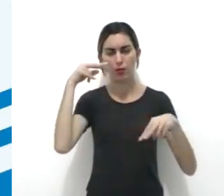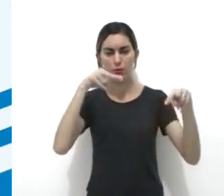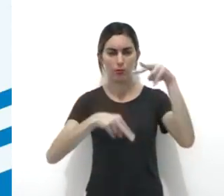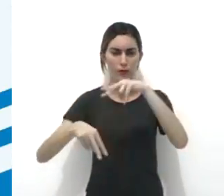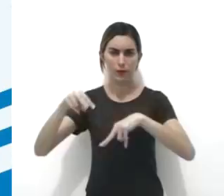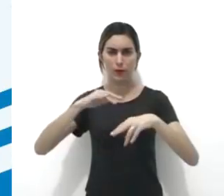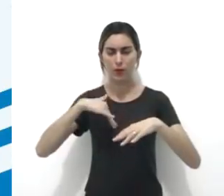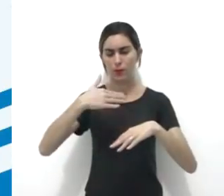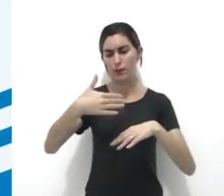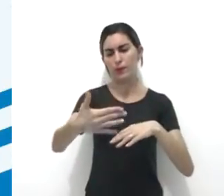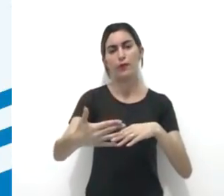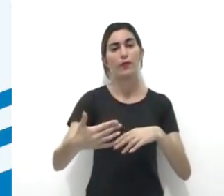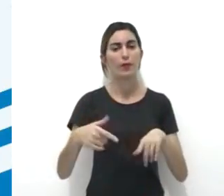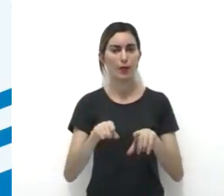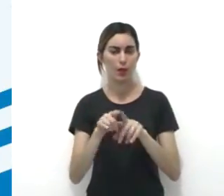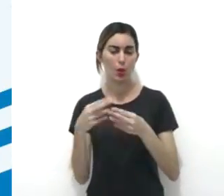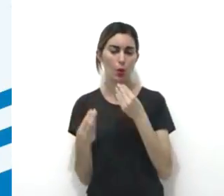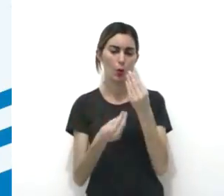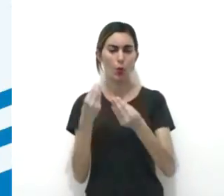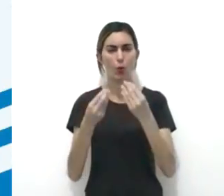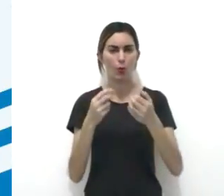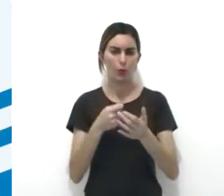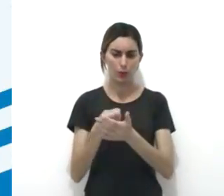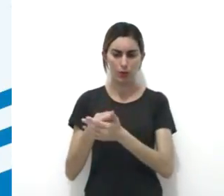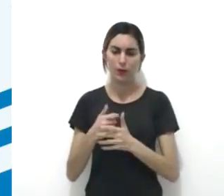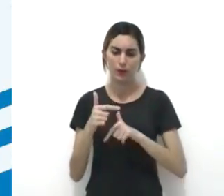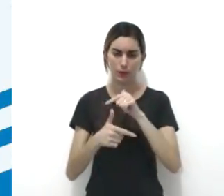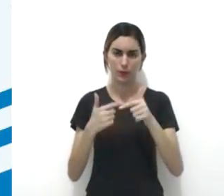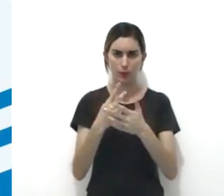vê acontecendo na nossa sociedade e como é que a gente deve